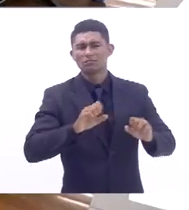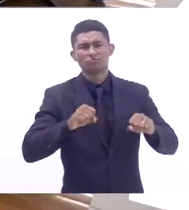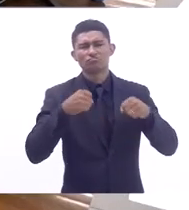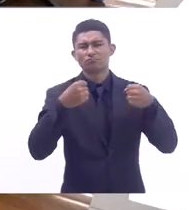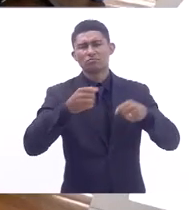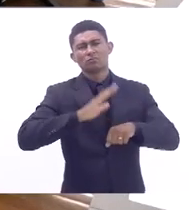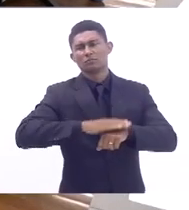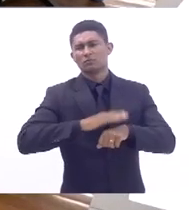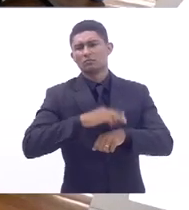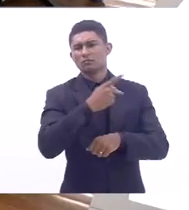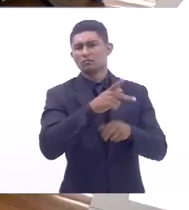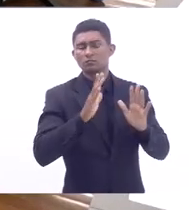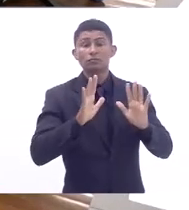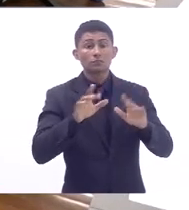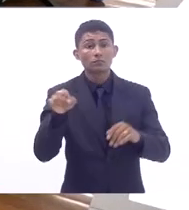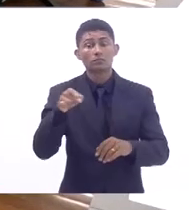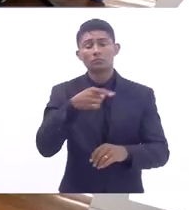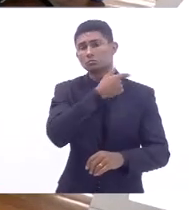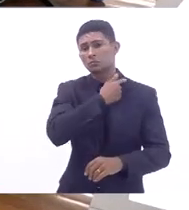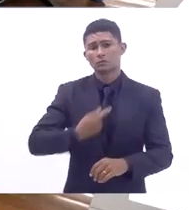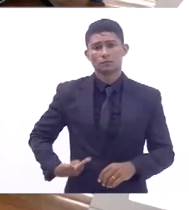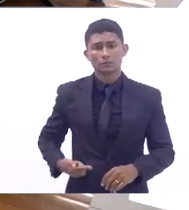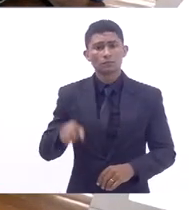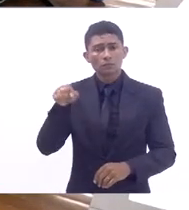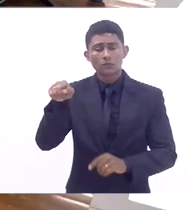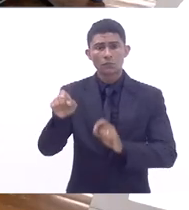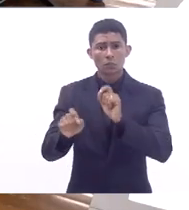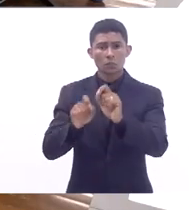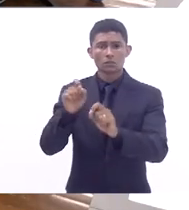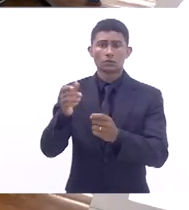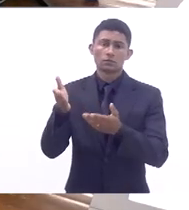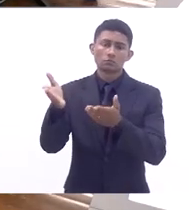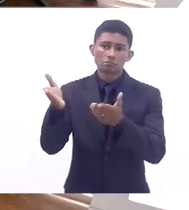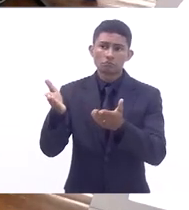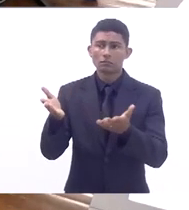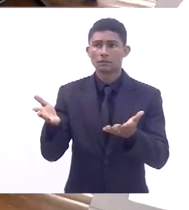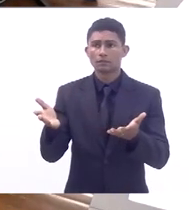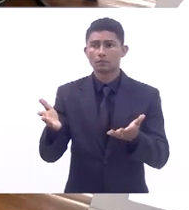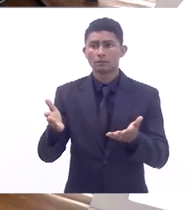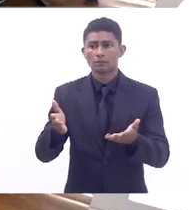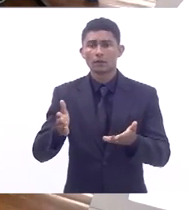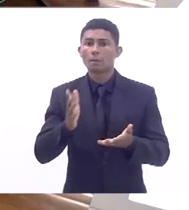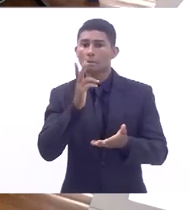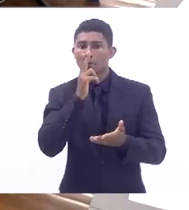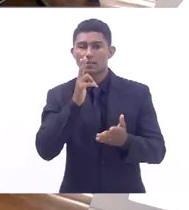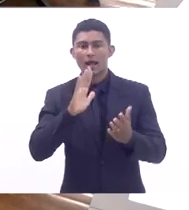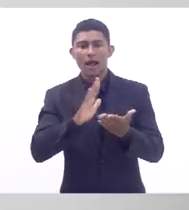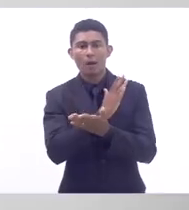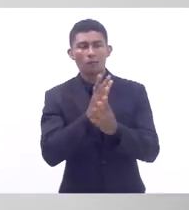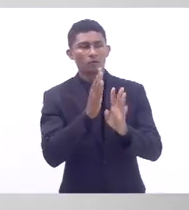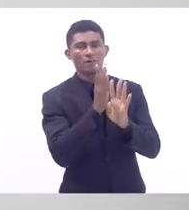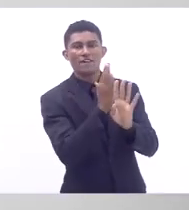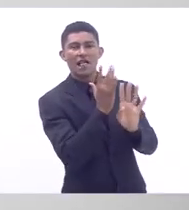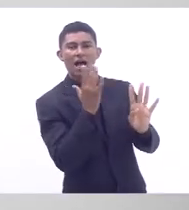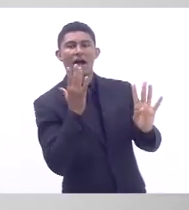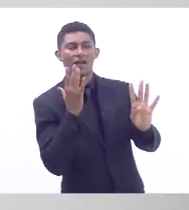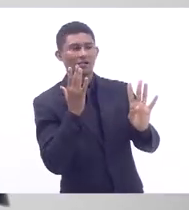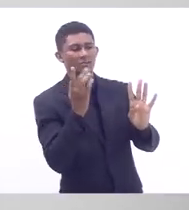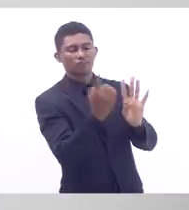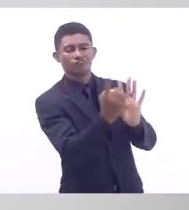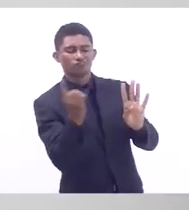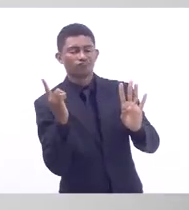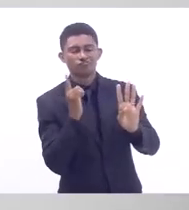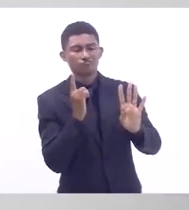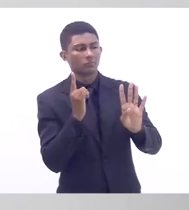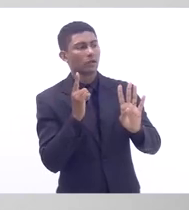de despacho só que o governo Na verdade ele coloca algumas partes para ficar no final da fila enquanto outras o